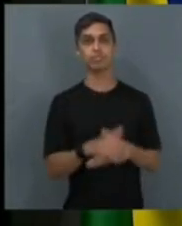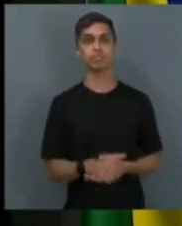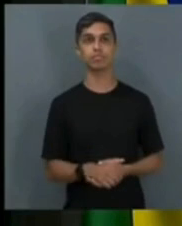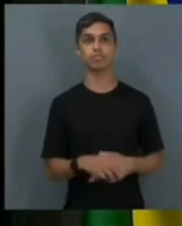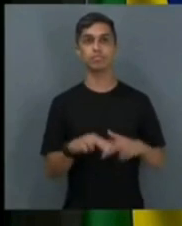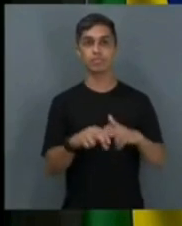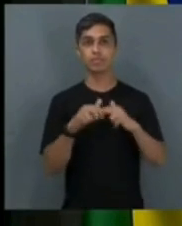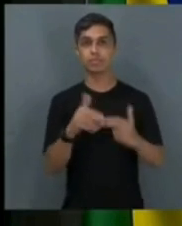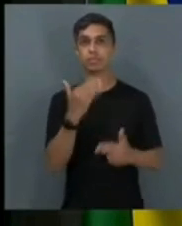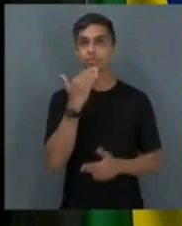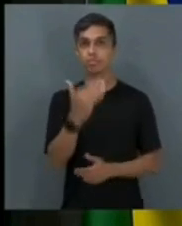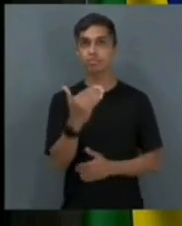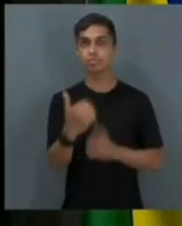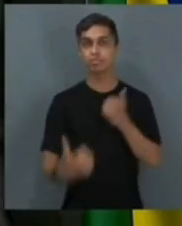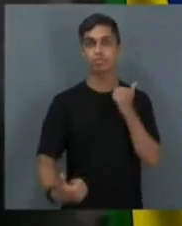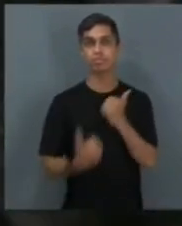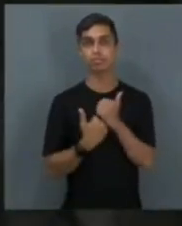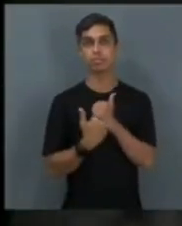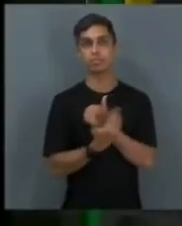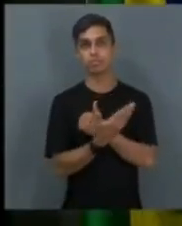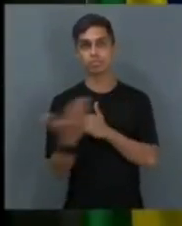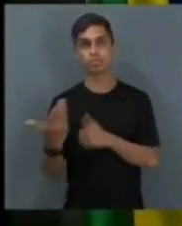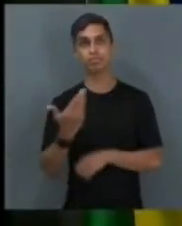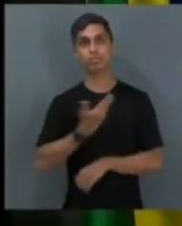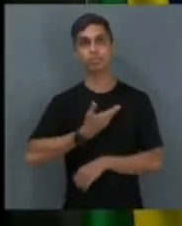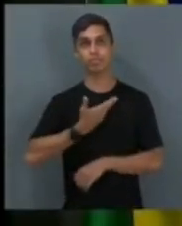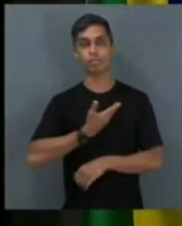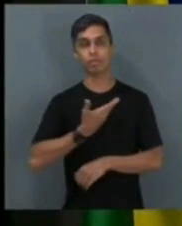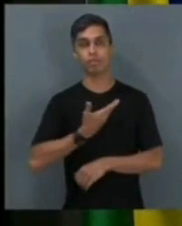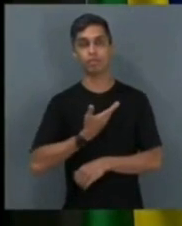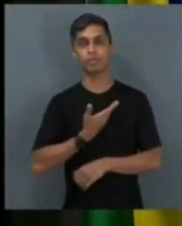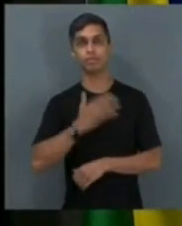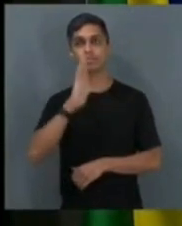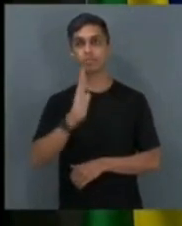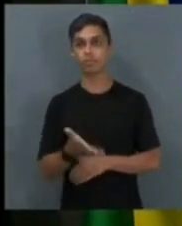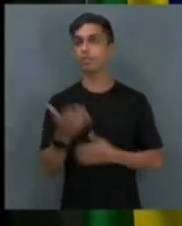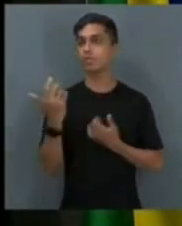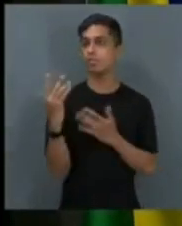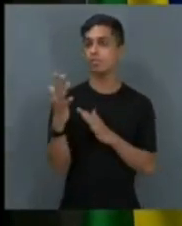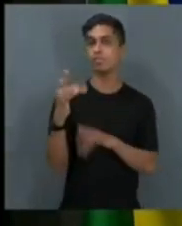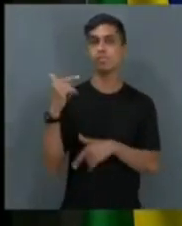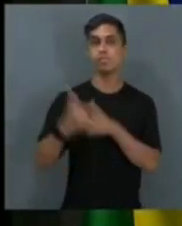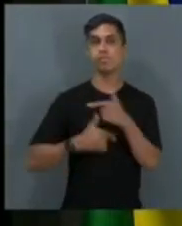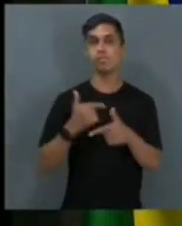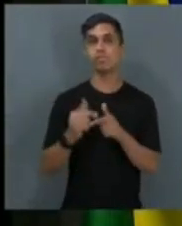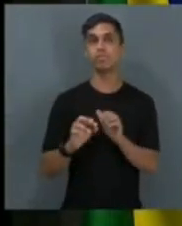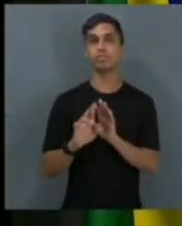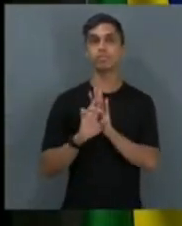Por isso, peço o apoio dos nobres colegas, já parabenizando o trabalho do